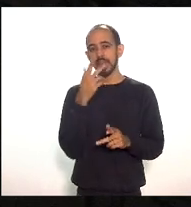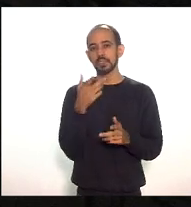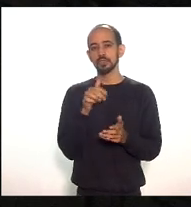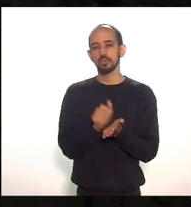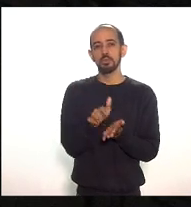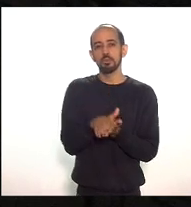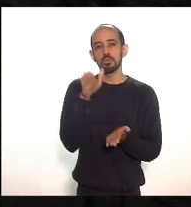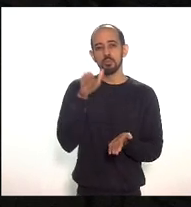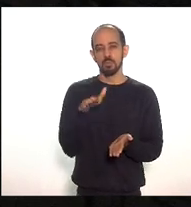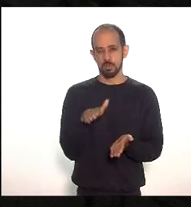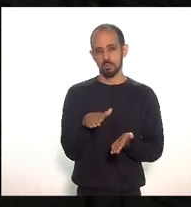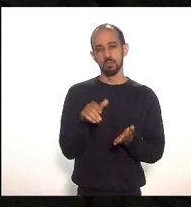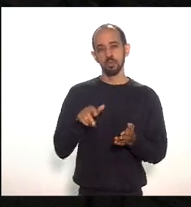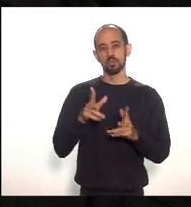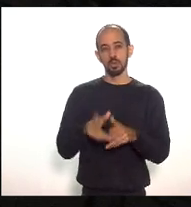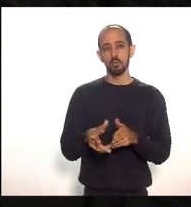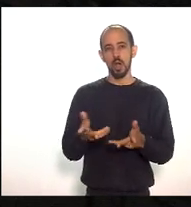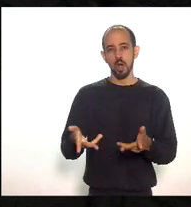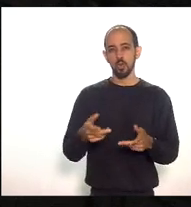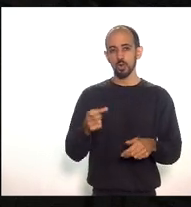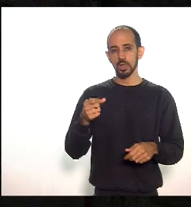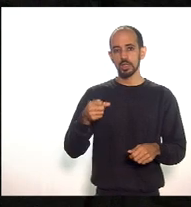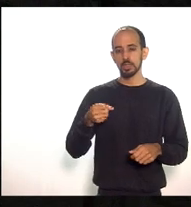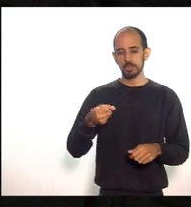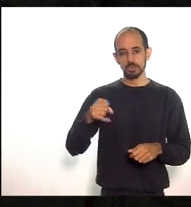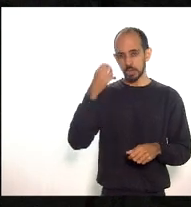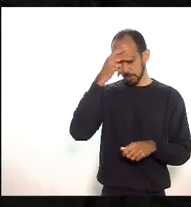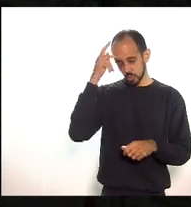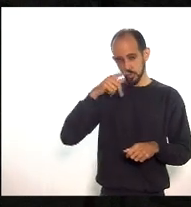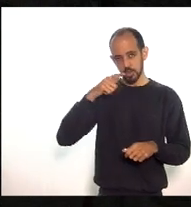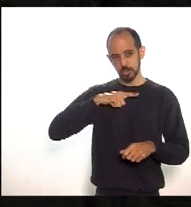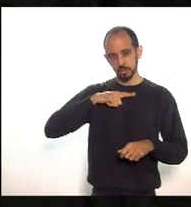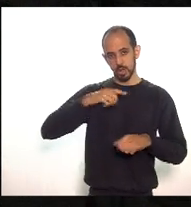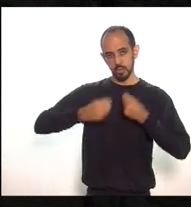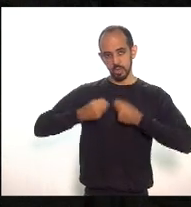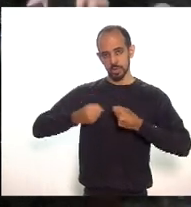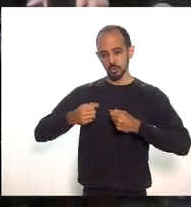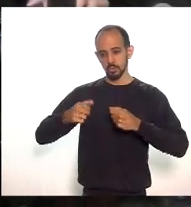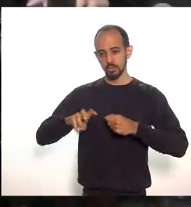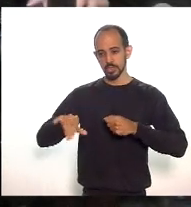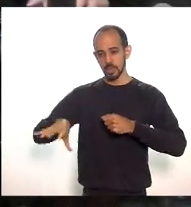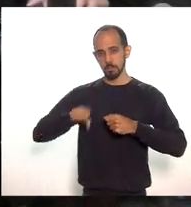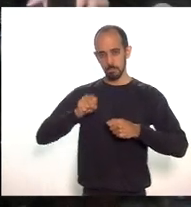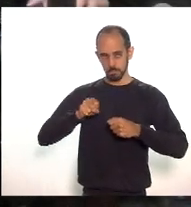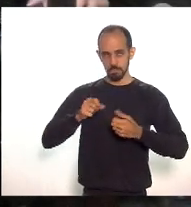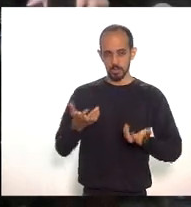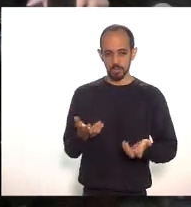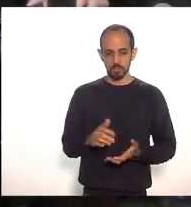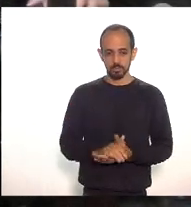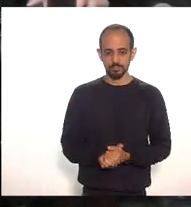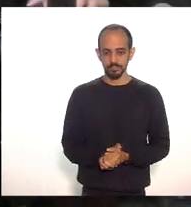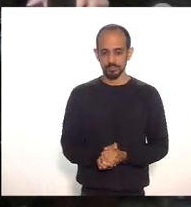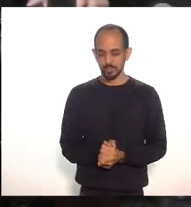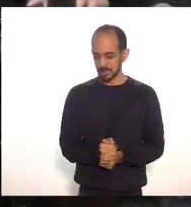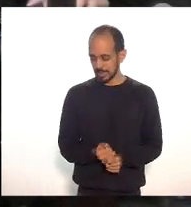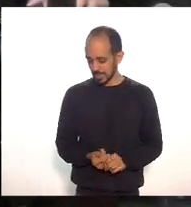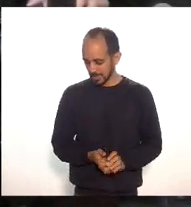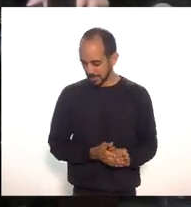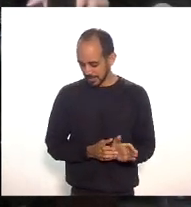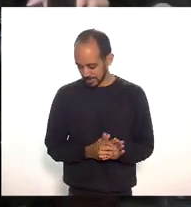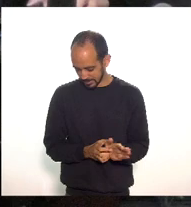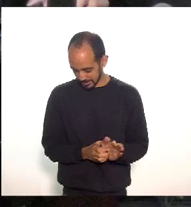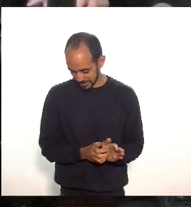direta ao direito de propriedade do condutor que possui um veículo Obrigado Presidente antes de passar a palavra